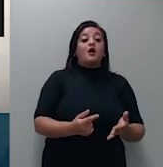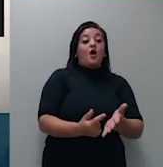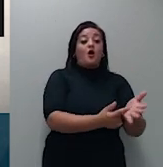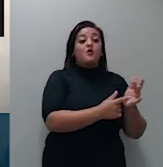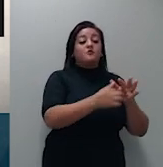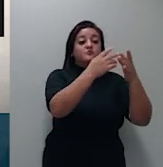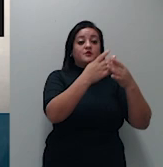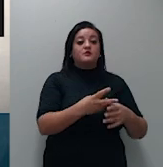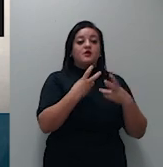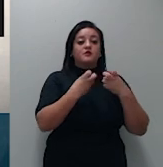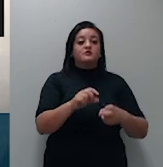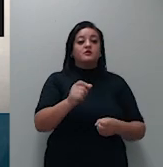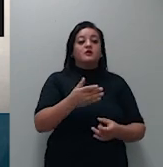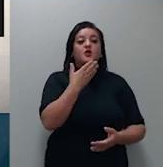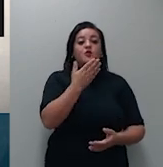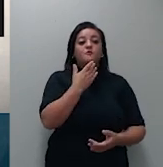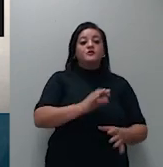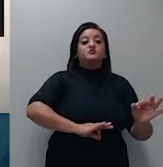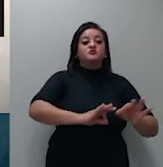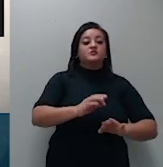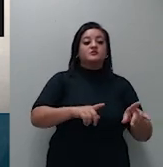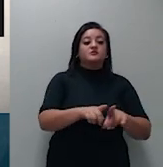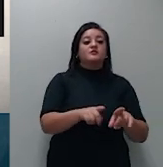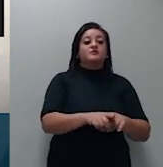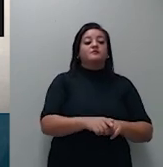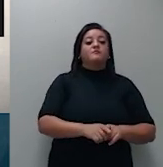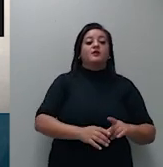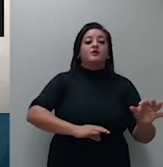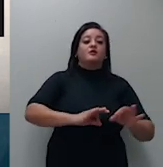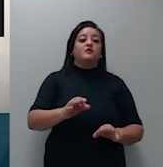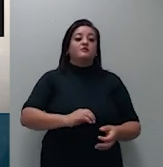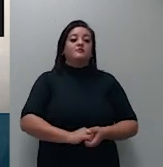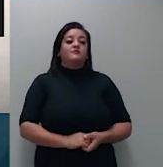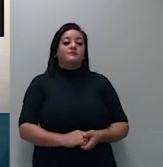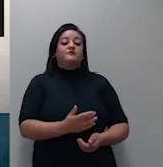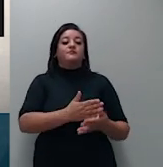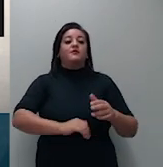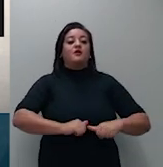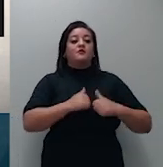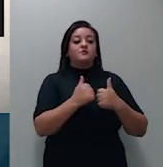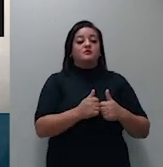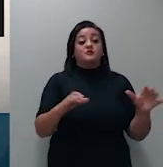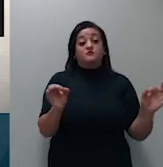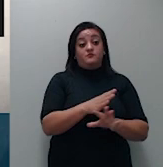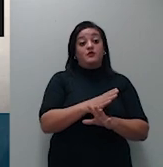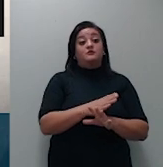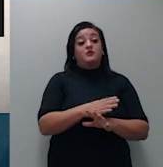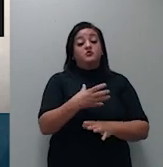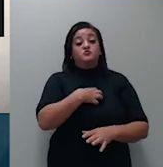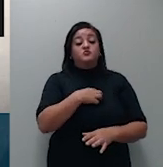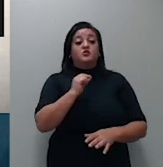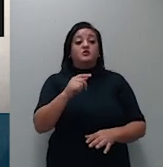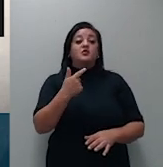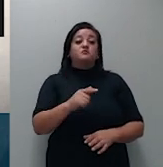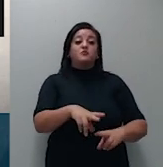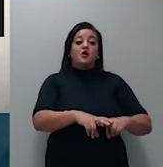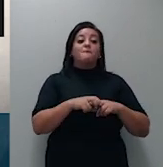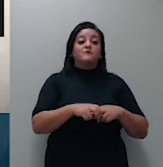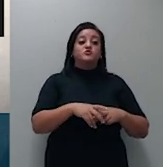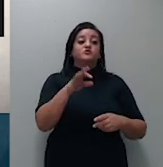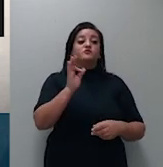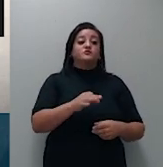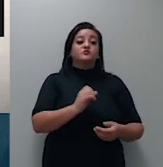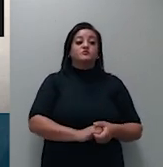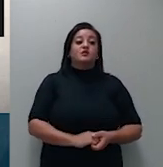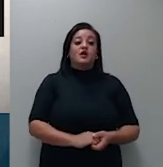aquário foi expressa reconhecer que o pedido de habilitação foi formado quando a recuperação da via assim dava de modo que não há